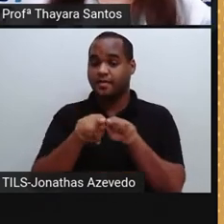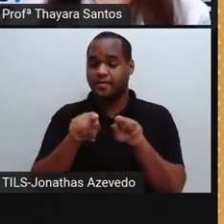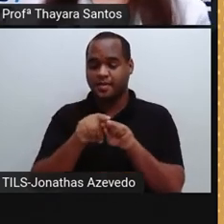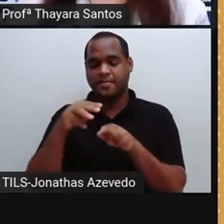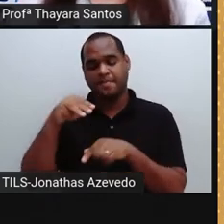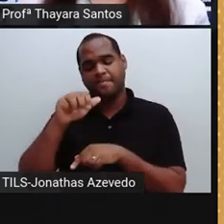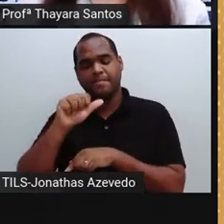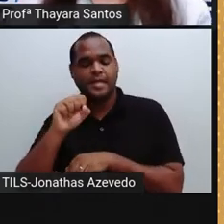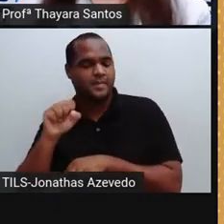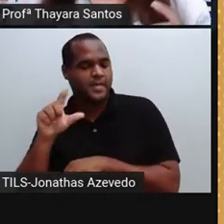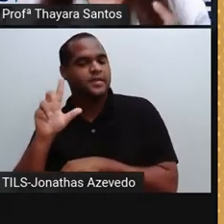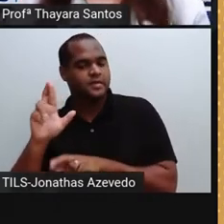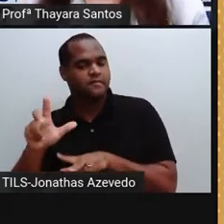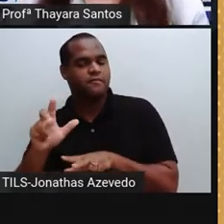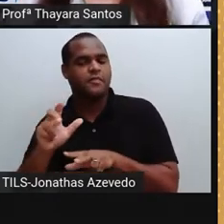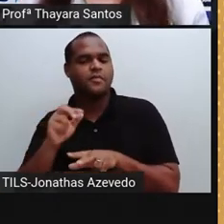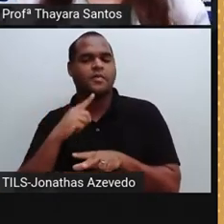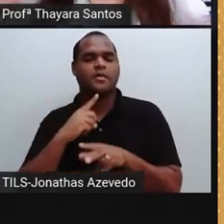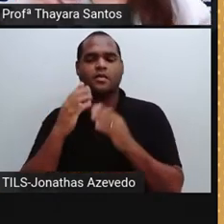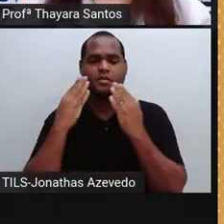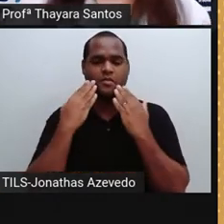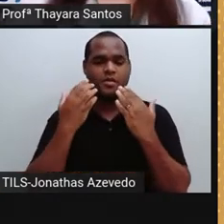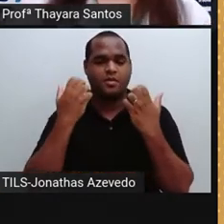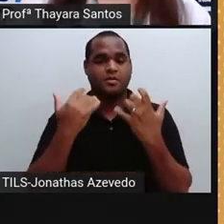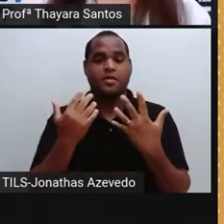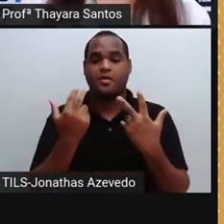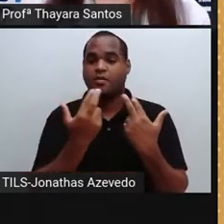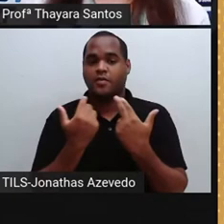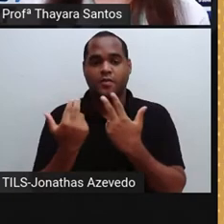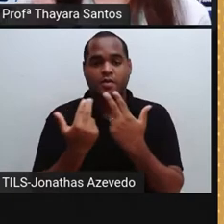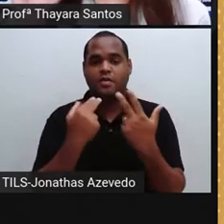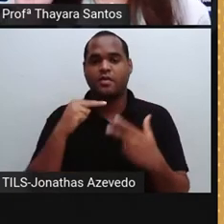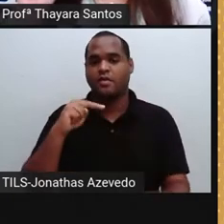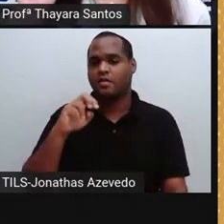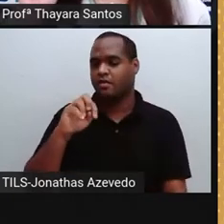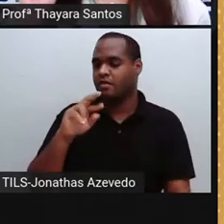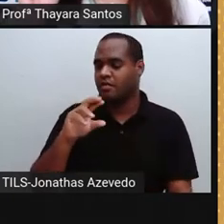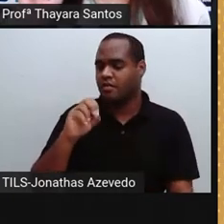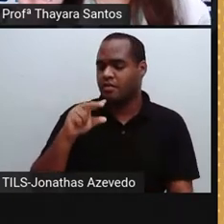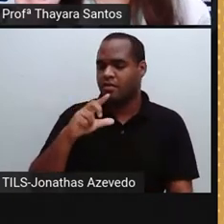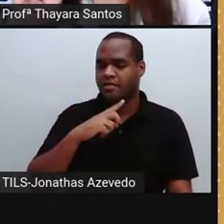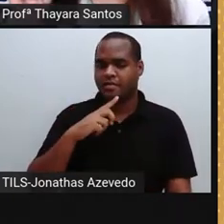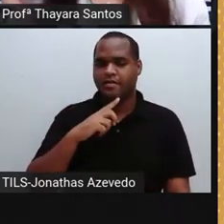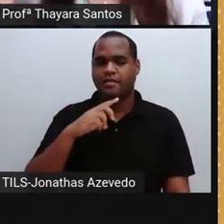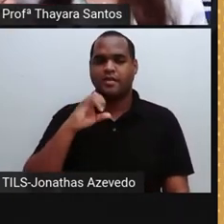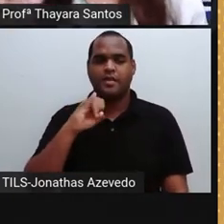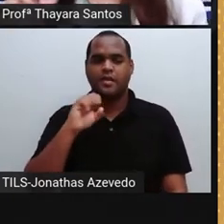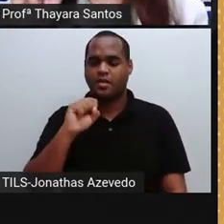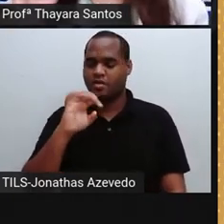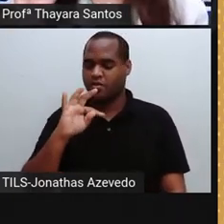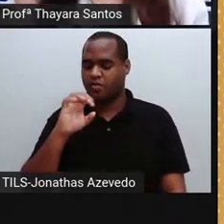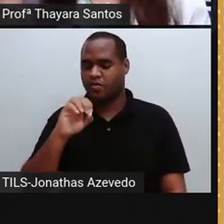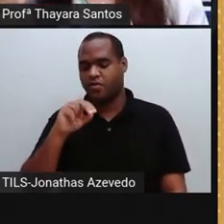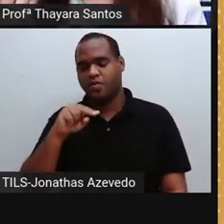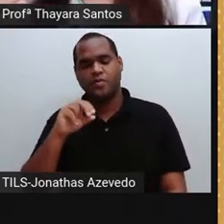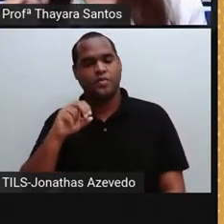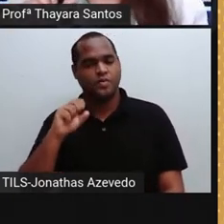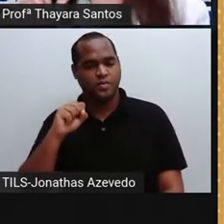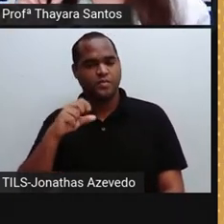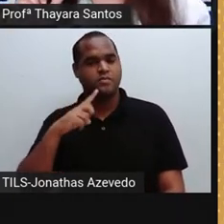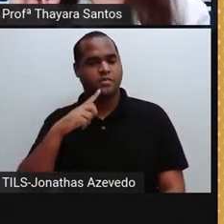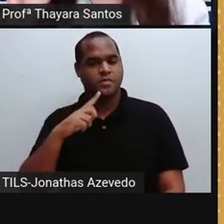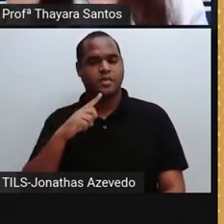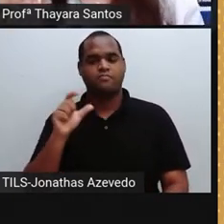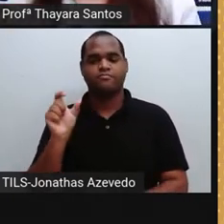massa diferente. E eles apresentam o mesmo número de nêutrons. Por isso tem esse isótonos. Ó, o tônus